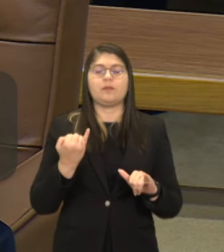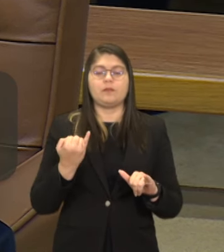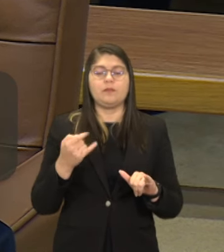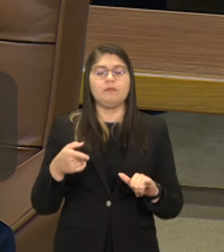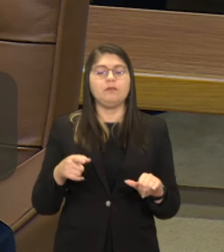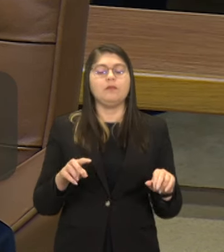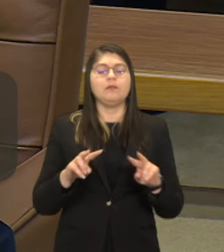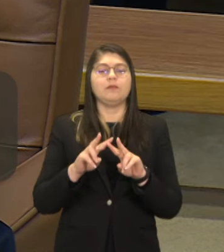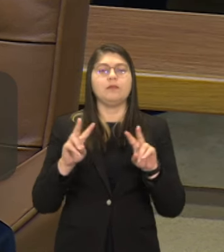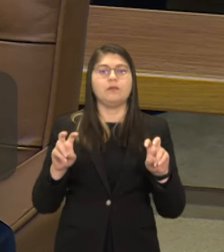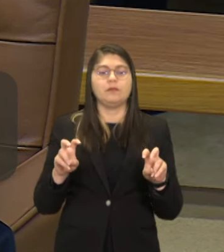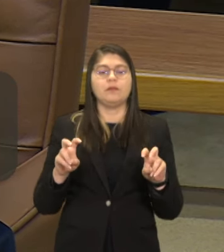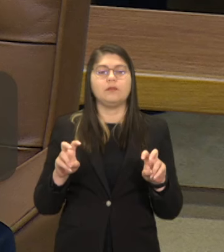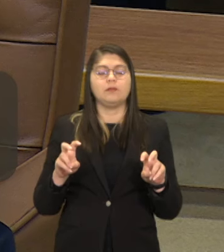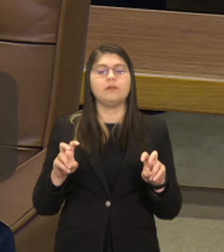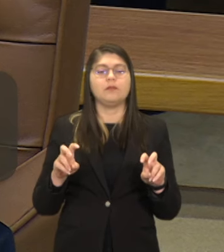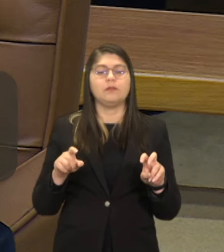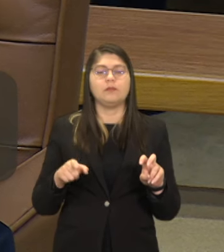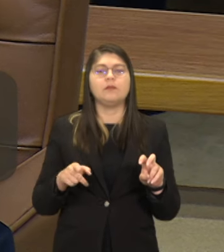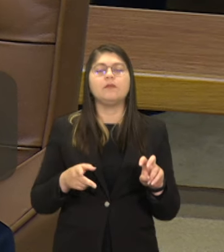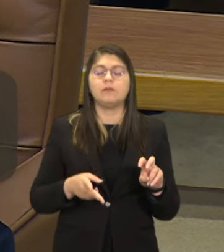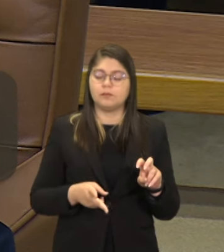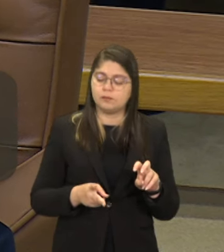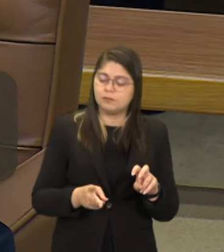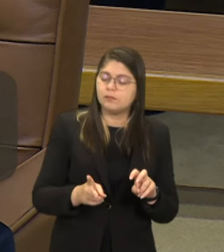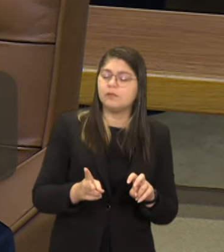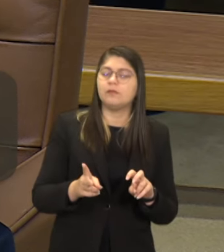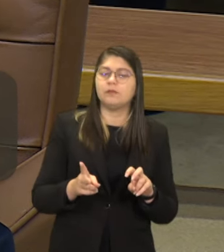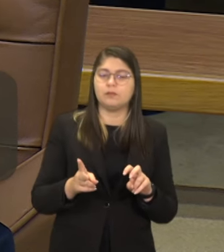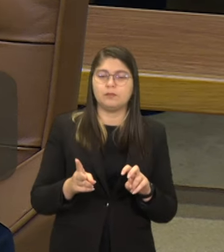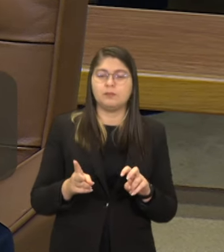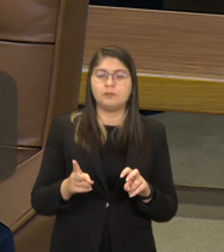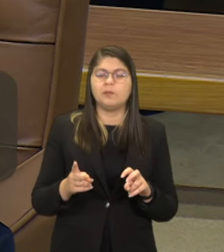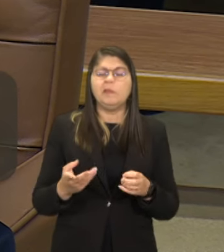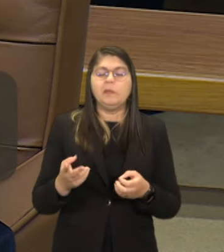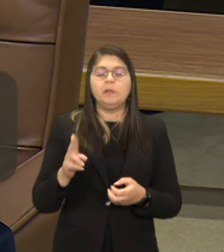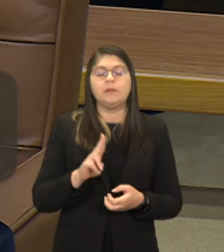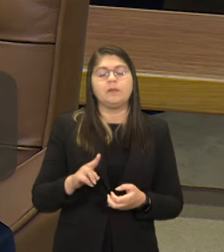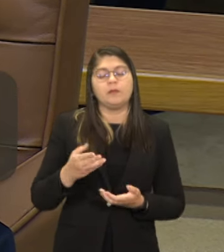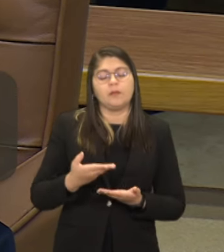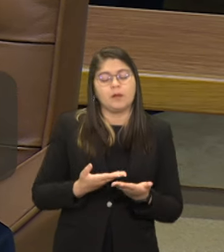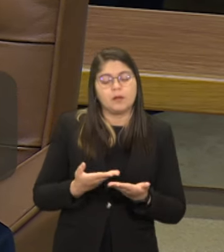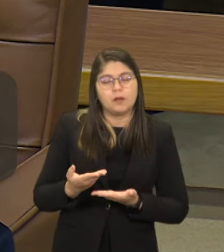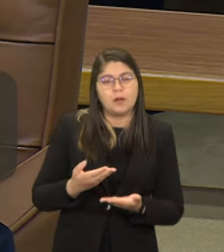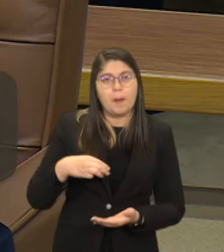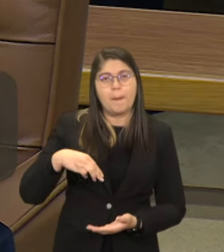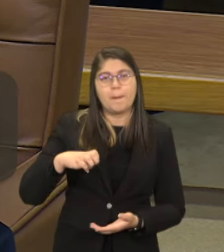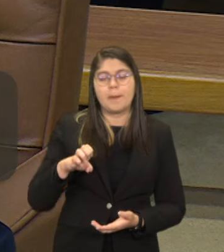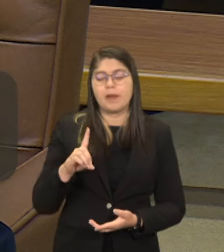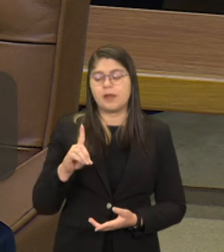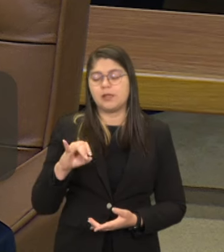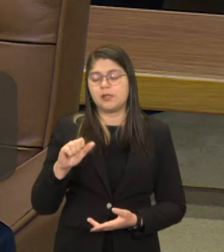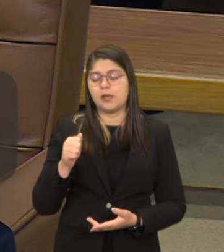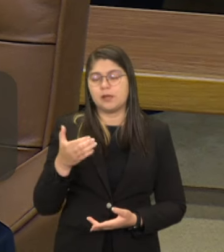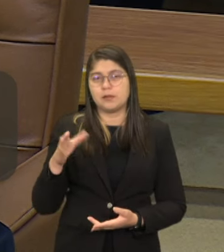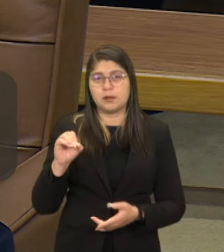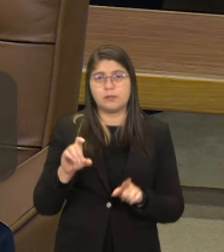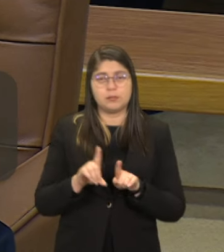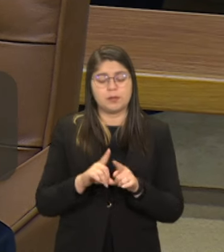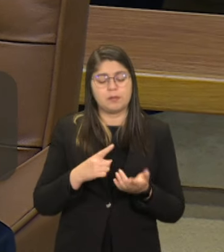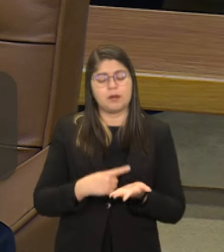temática seja conduzida a partir de mediação e a partir de conciliação,